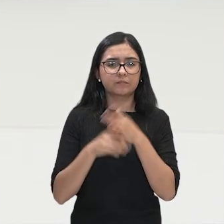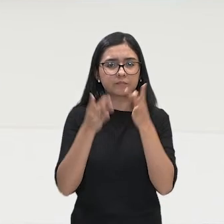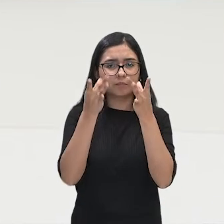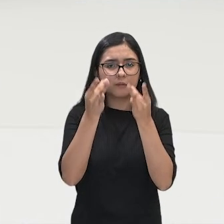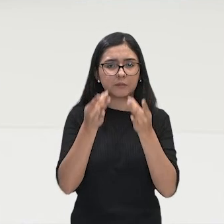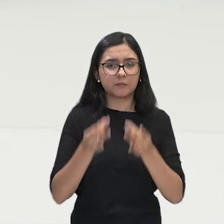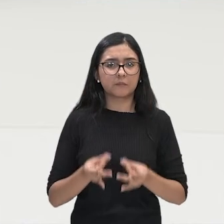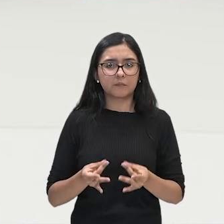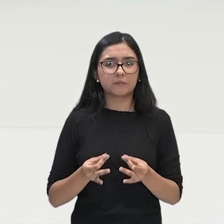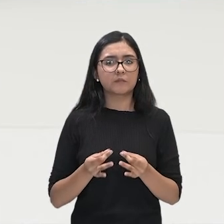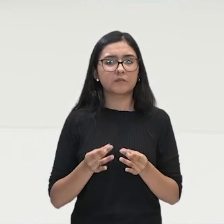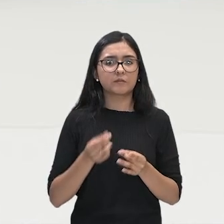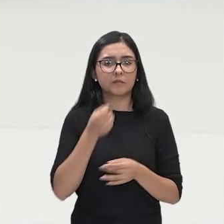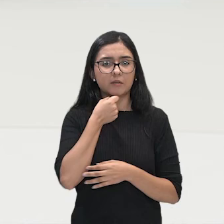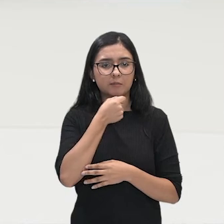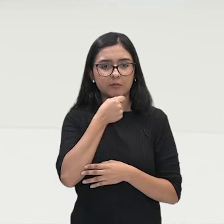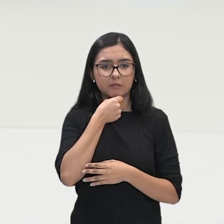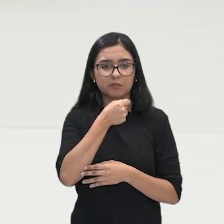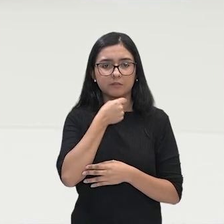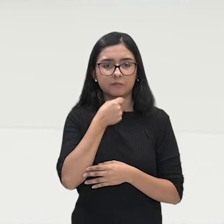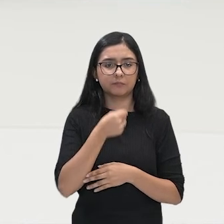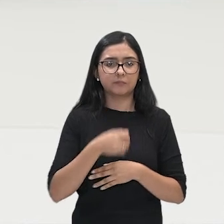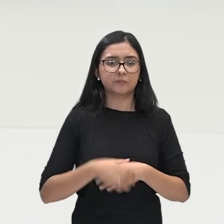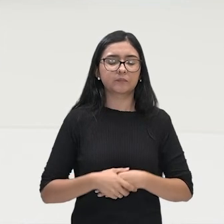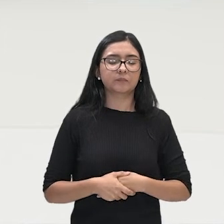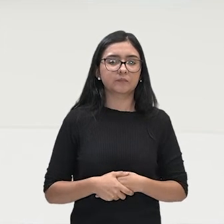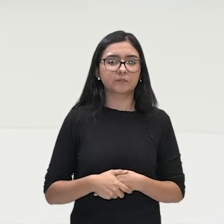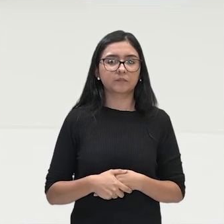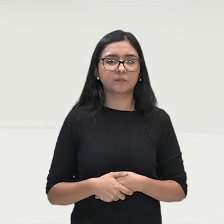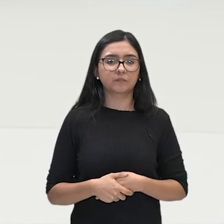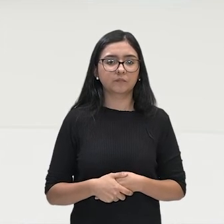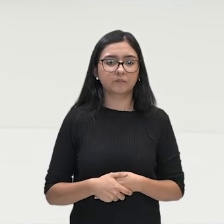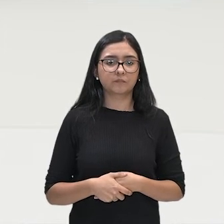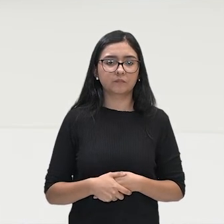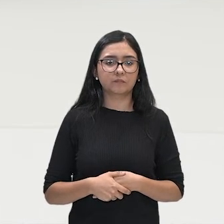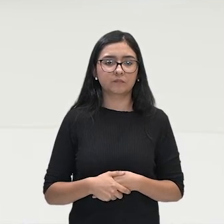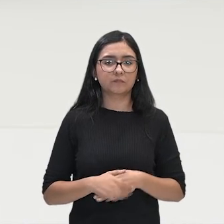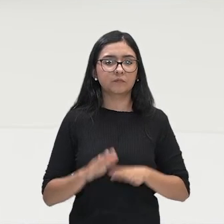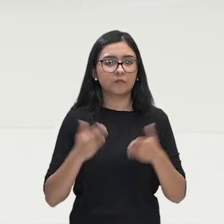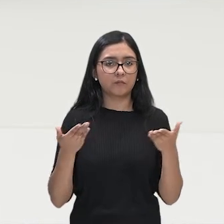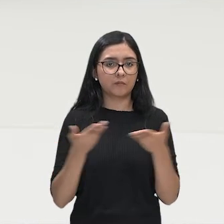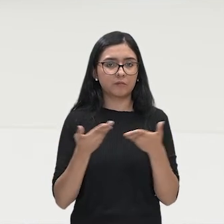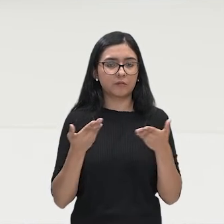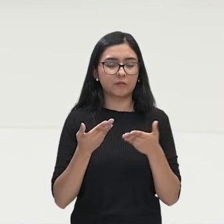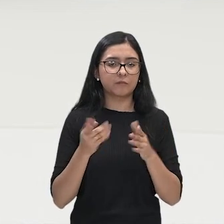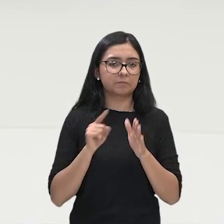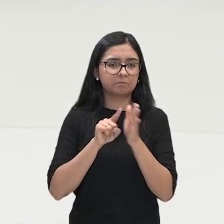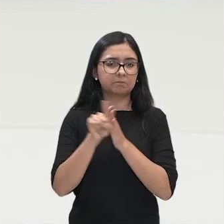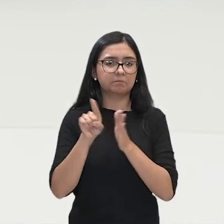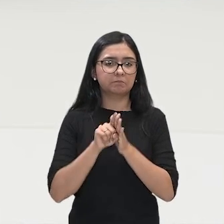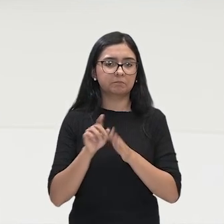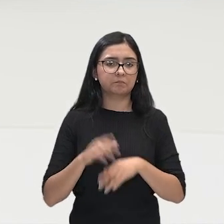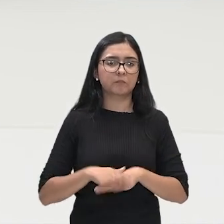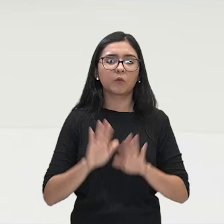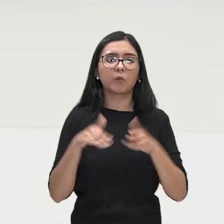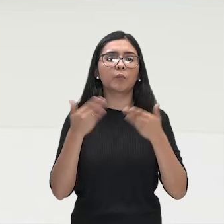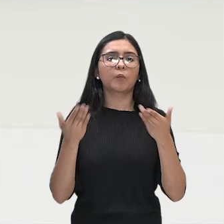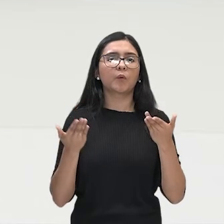sobre essa reportagem. Então, vamos para nosso questionamento. de que trata a